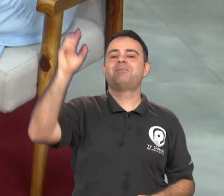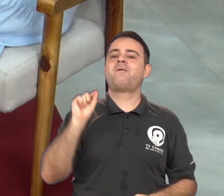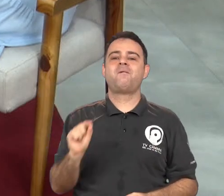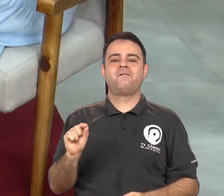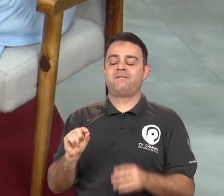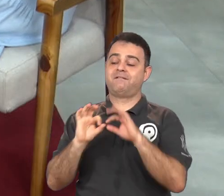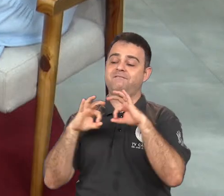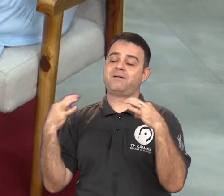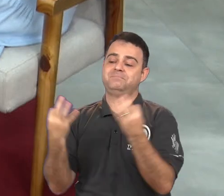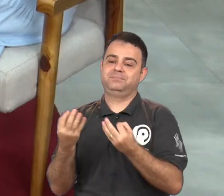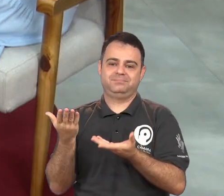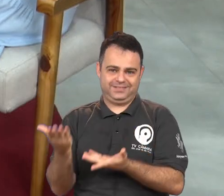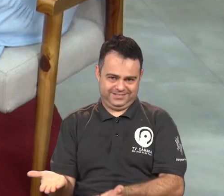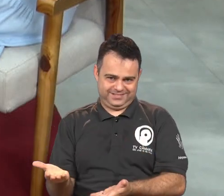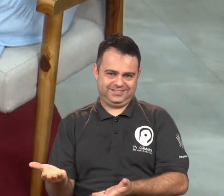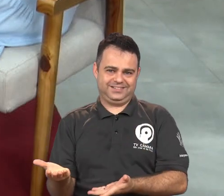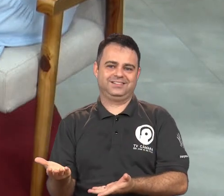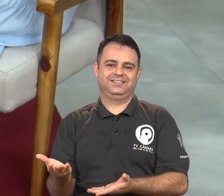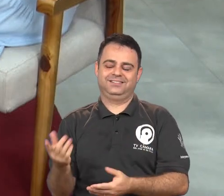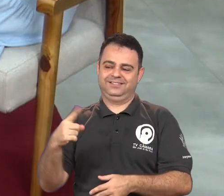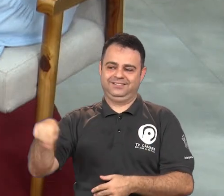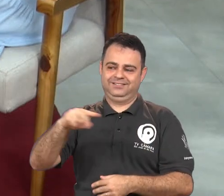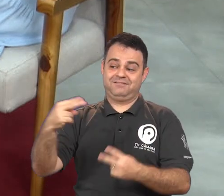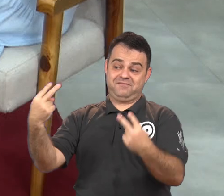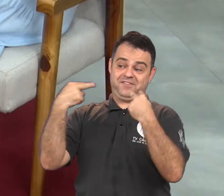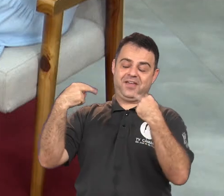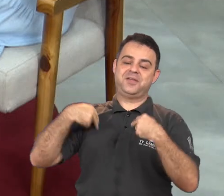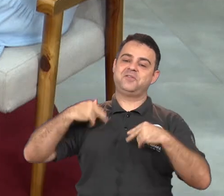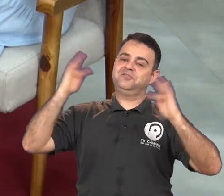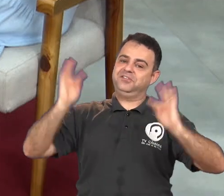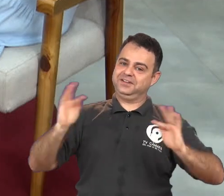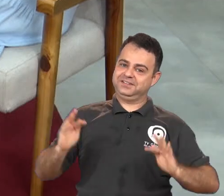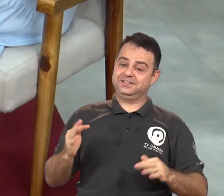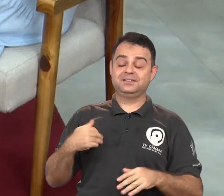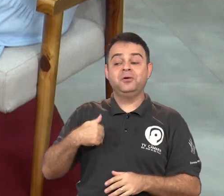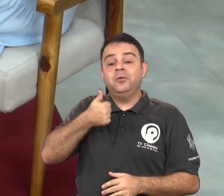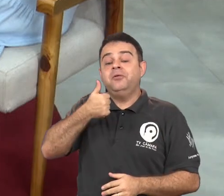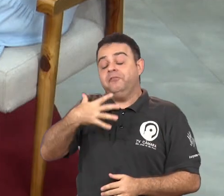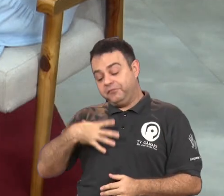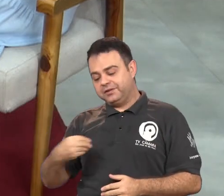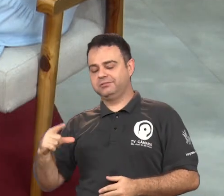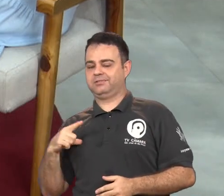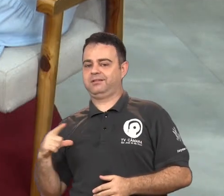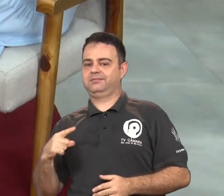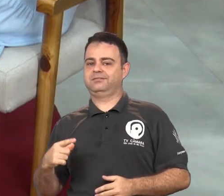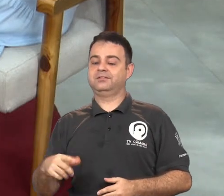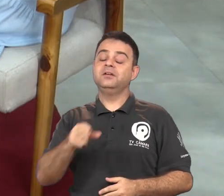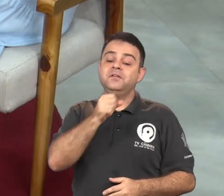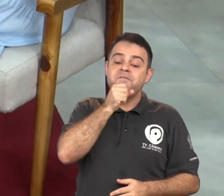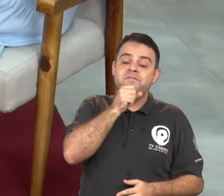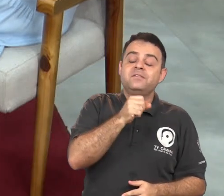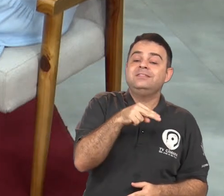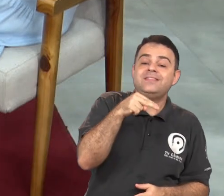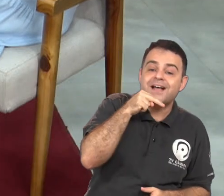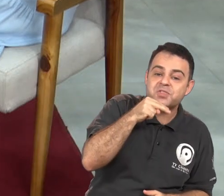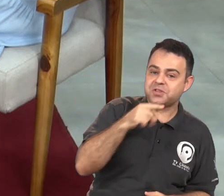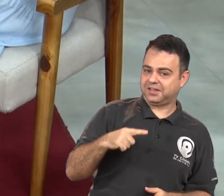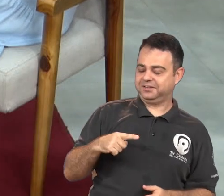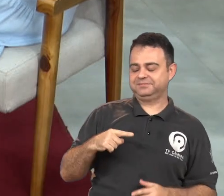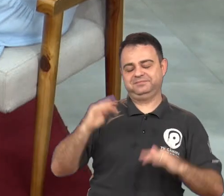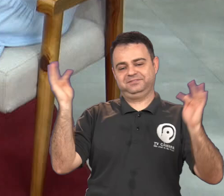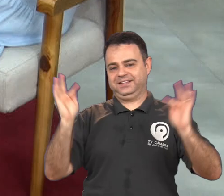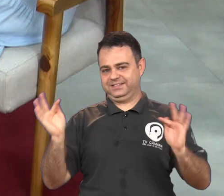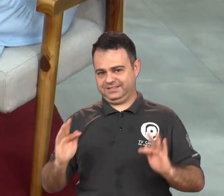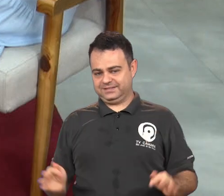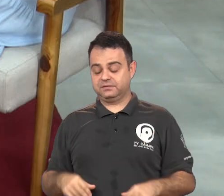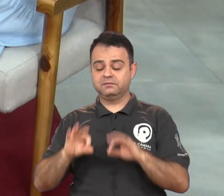poder coroar com essa felicidade de ser mãe e de ser avó, né? Isso é muito bom. E, assim, a